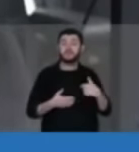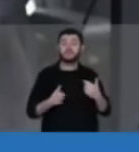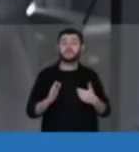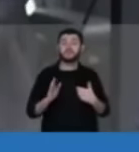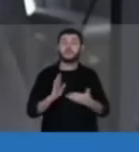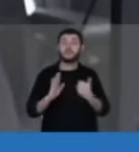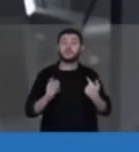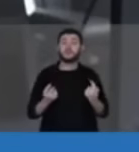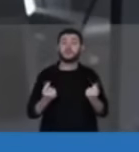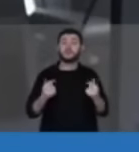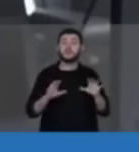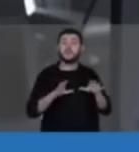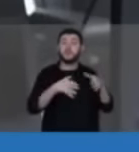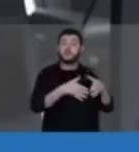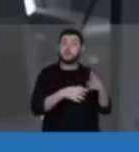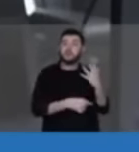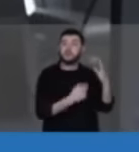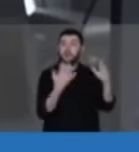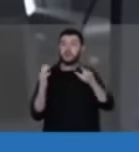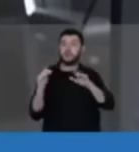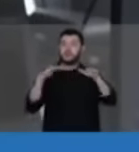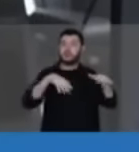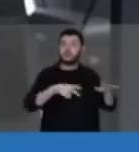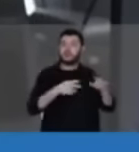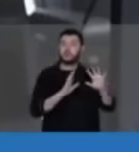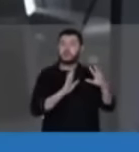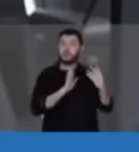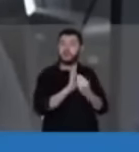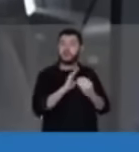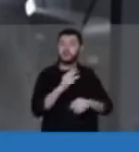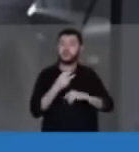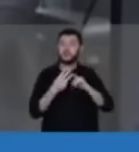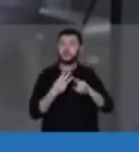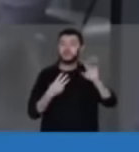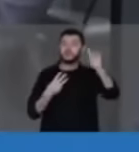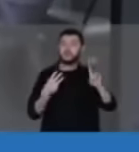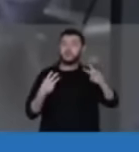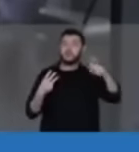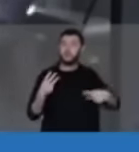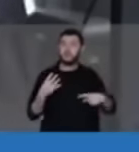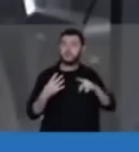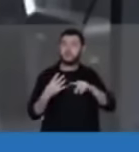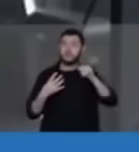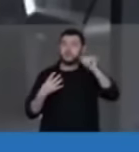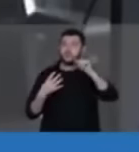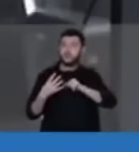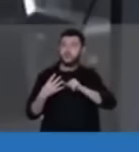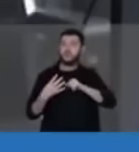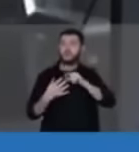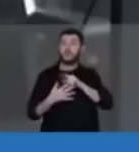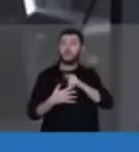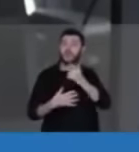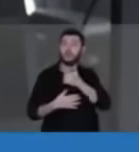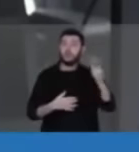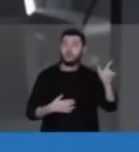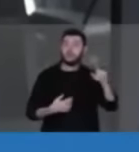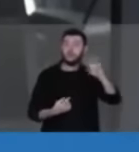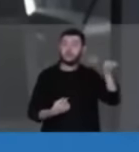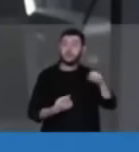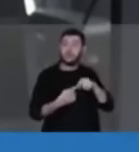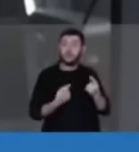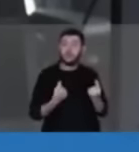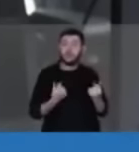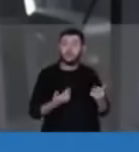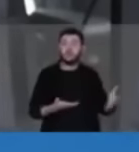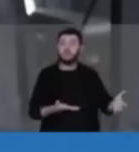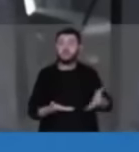Amazônia Direitos Humanos direito da mulher e da educação para enfiar sabe lá onde sem